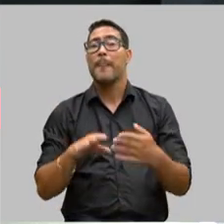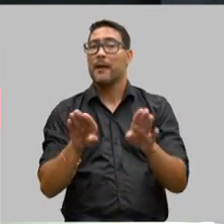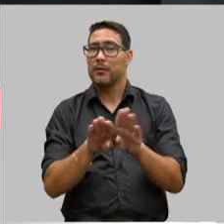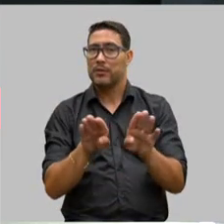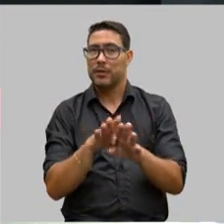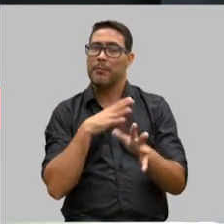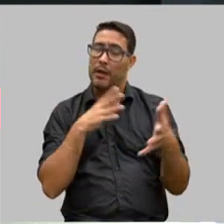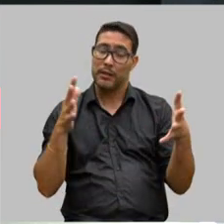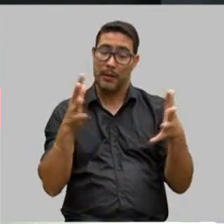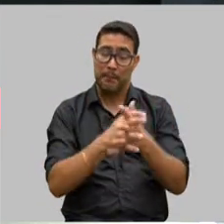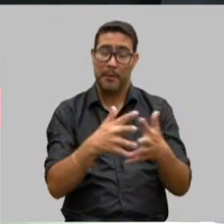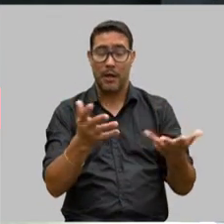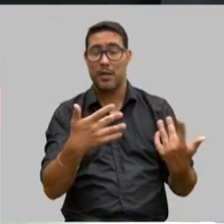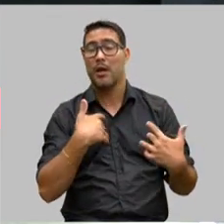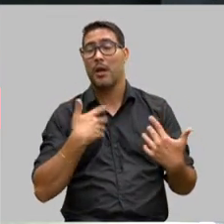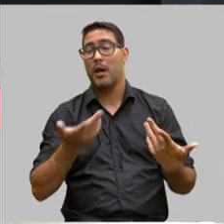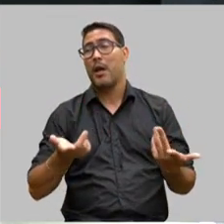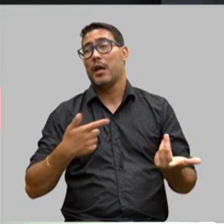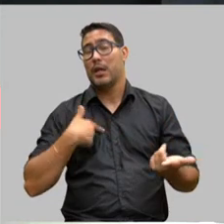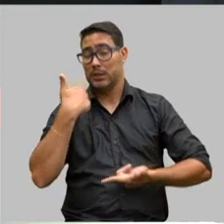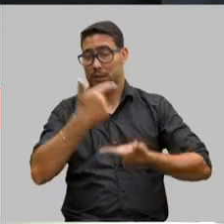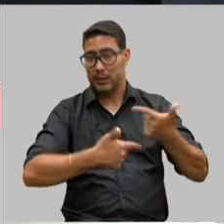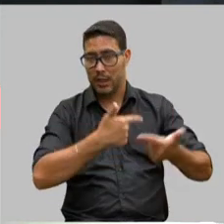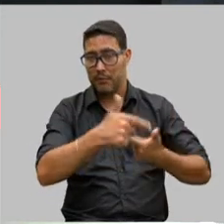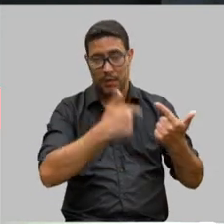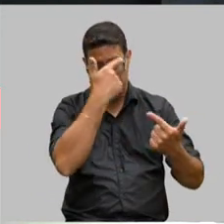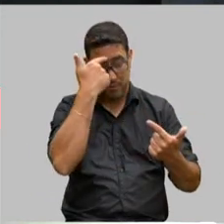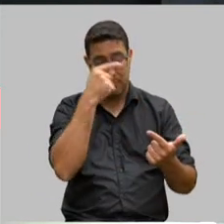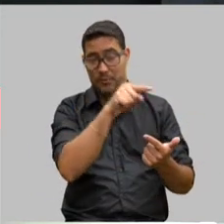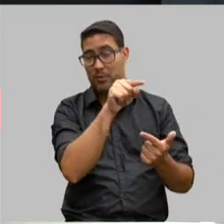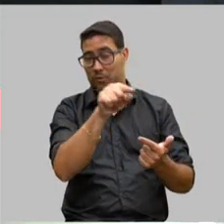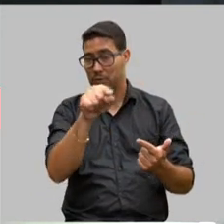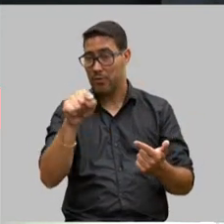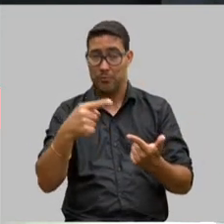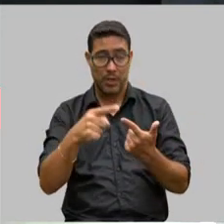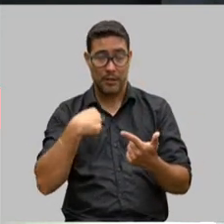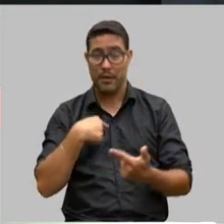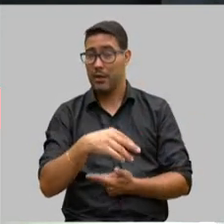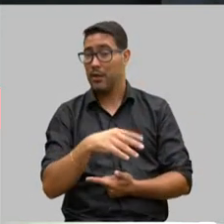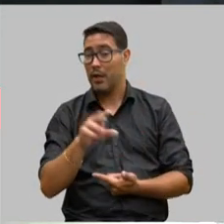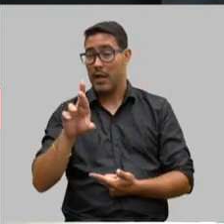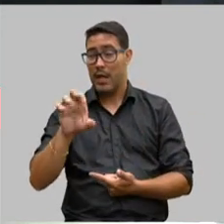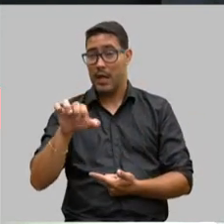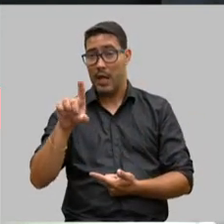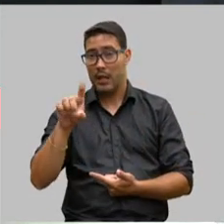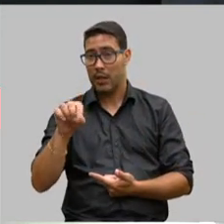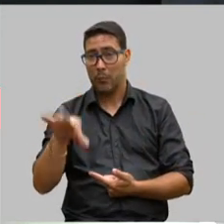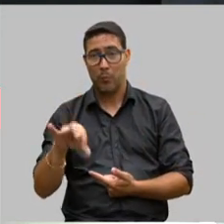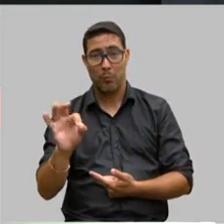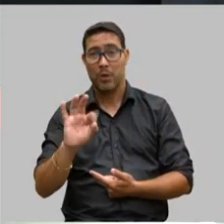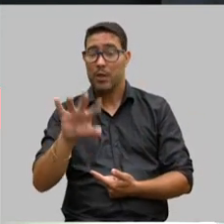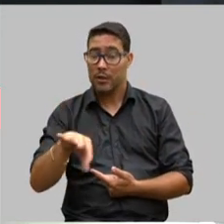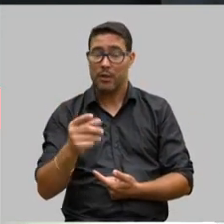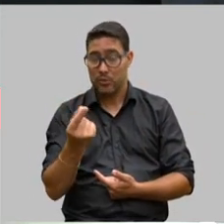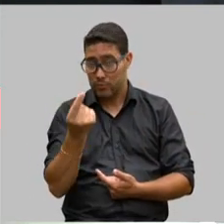emprego, porque, se você não tem renda, você não consegue gerar emprego. Se o preço dos alimentos sobe,